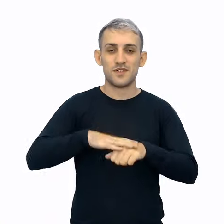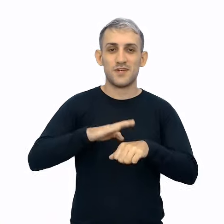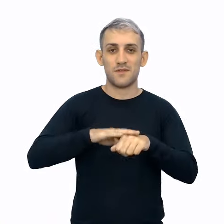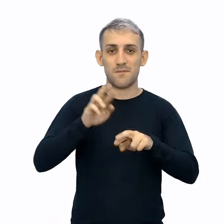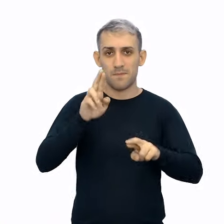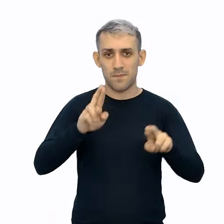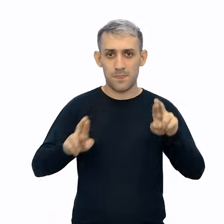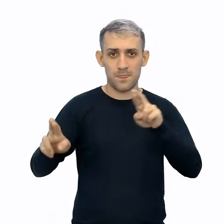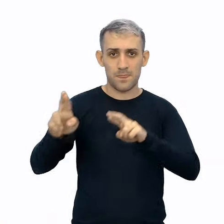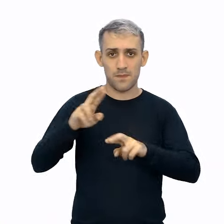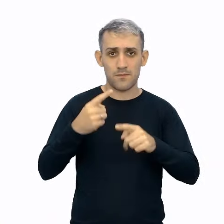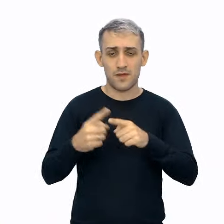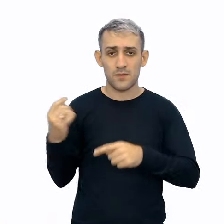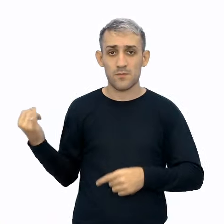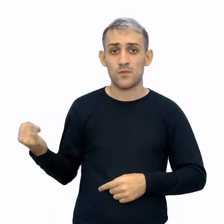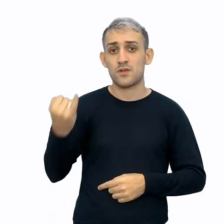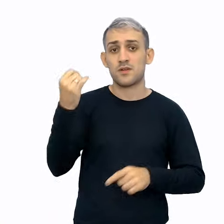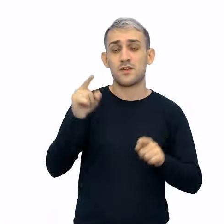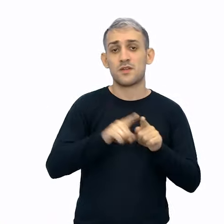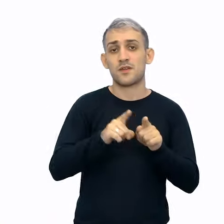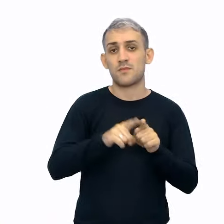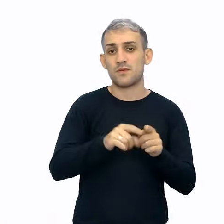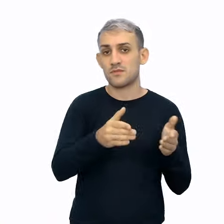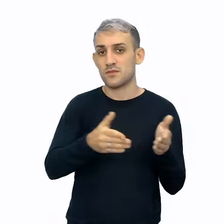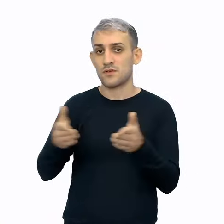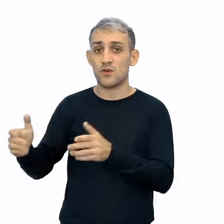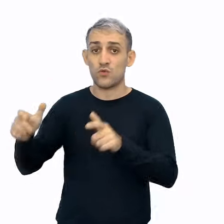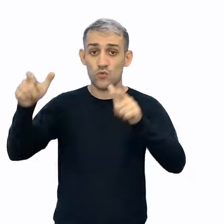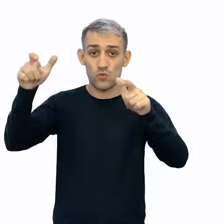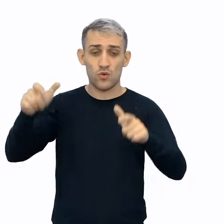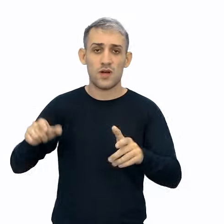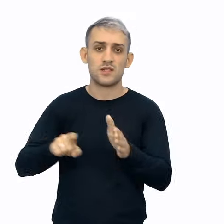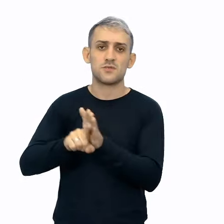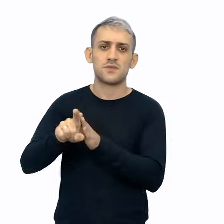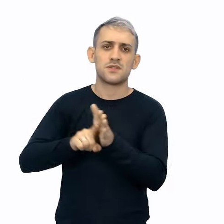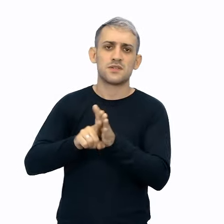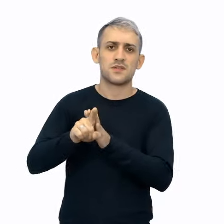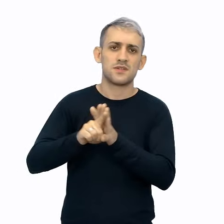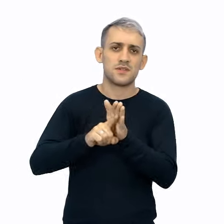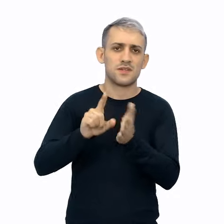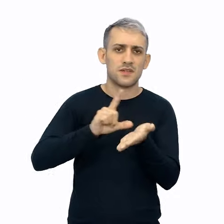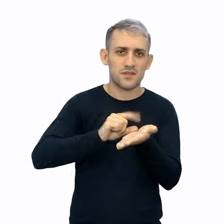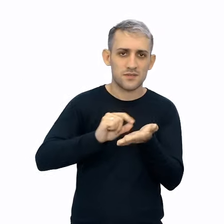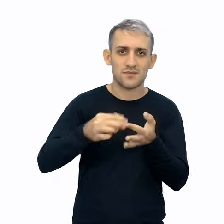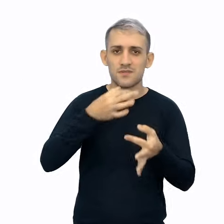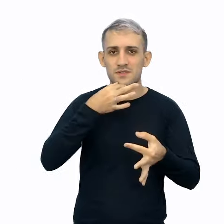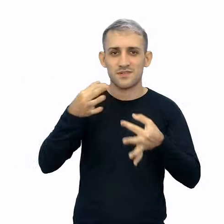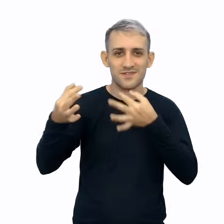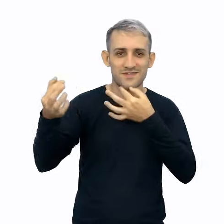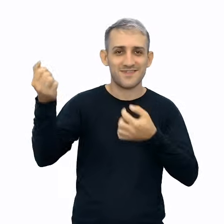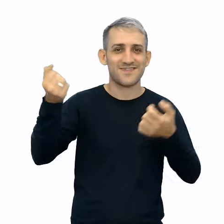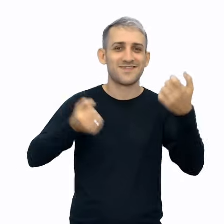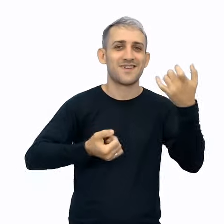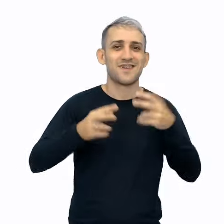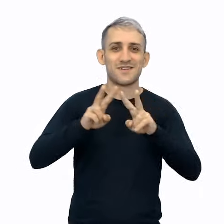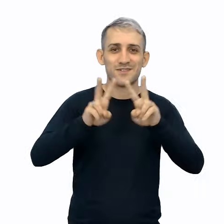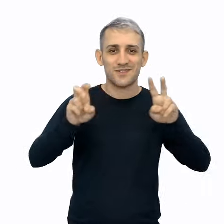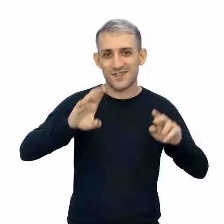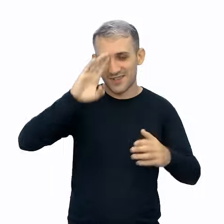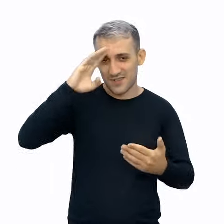muito importante as fontes desses argumentos a questão da credibilidade das